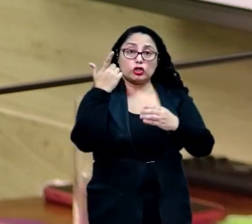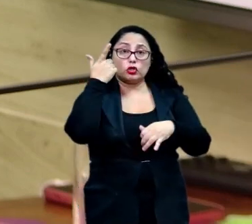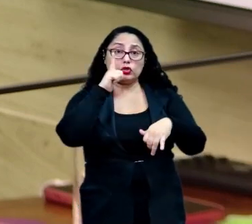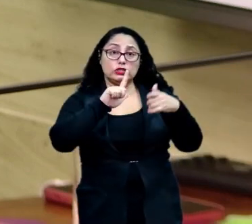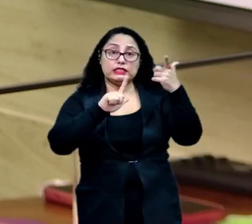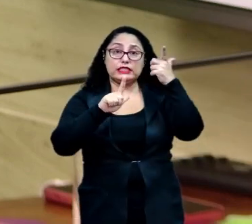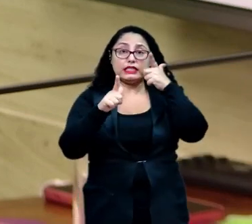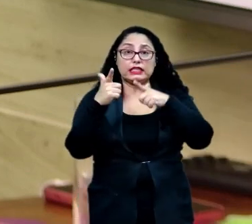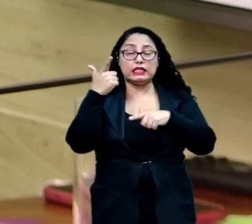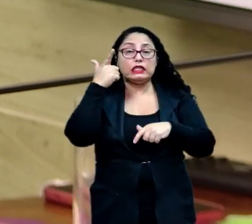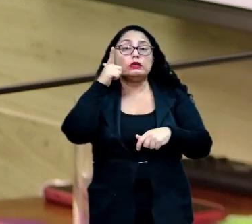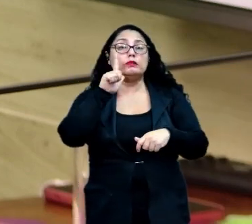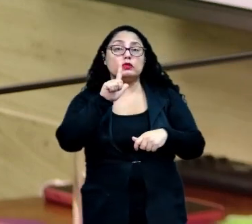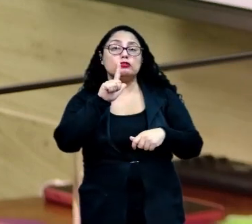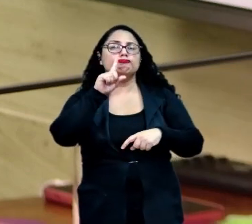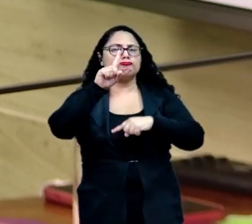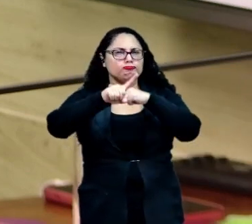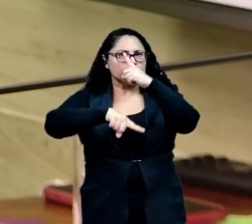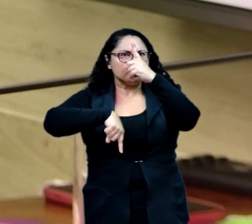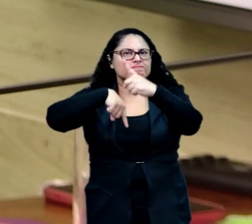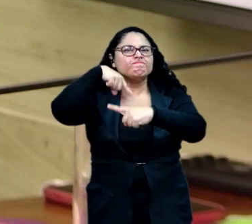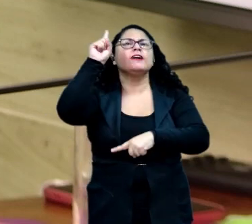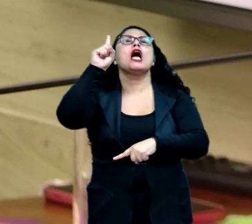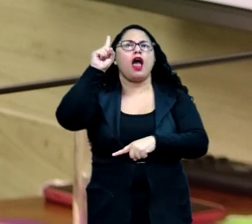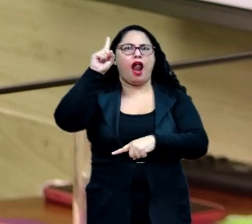conseguimos superar,